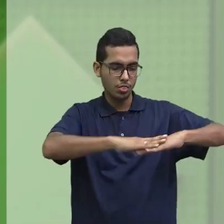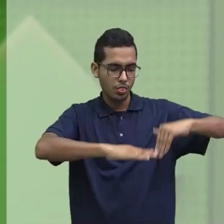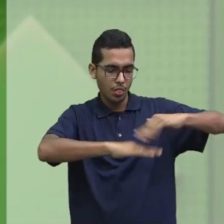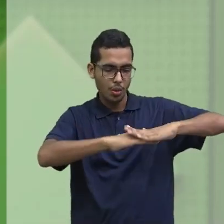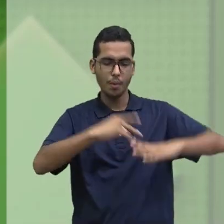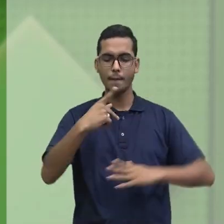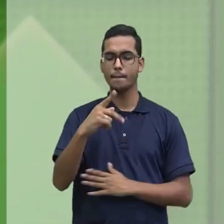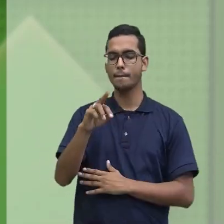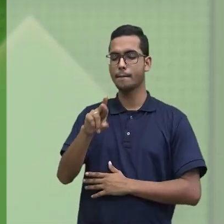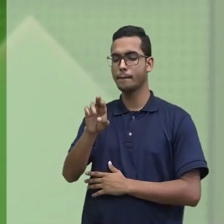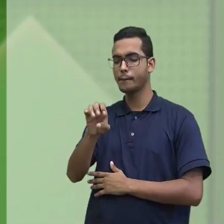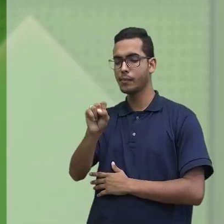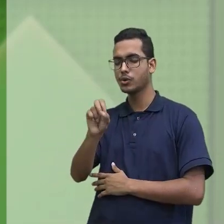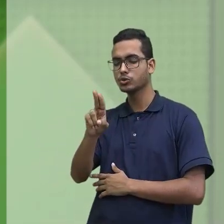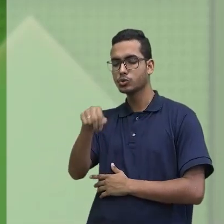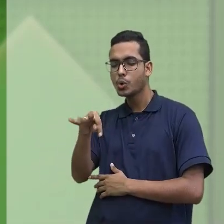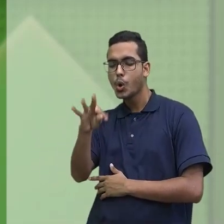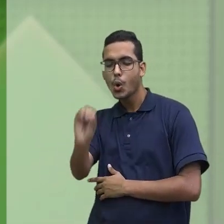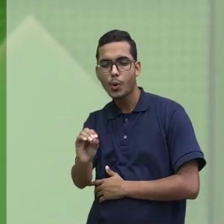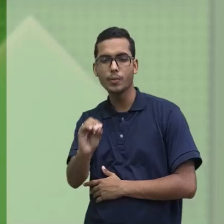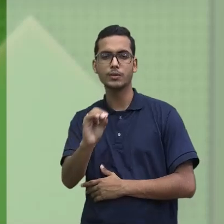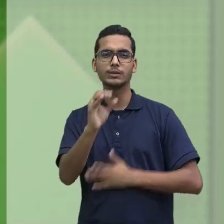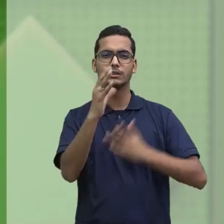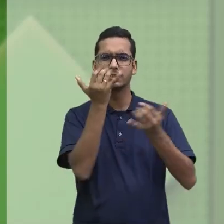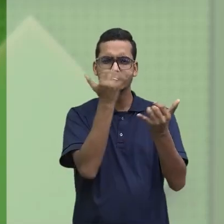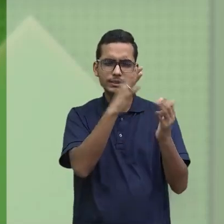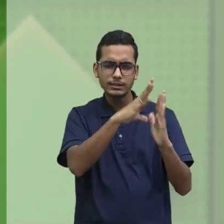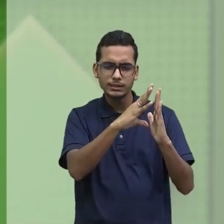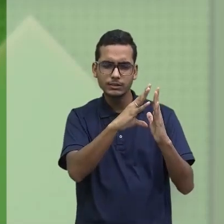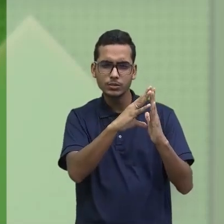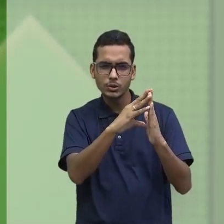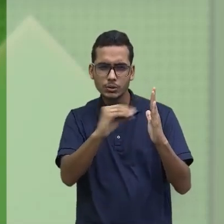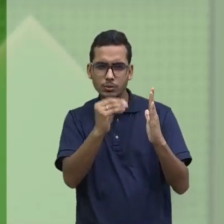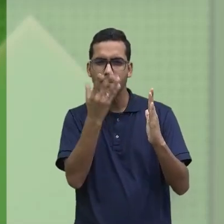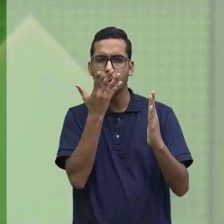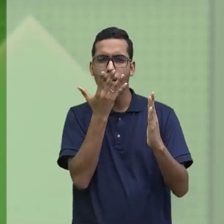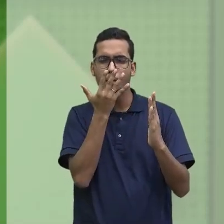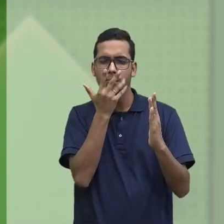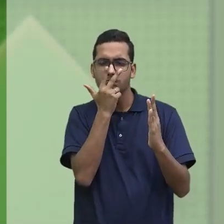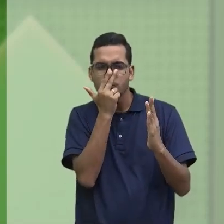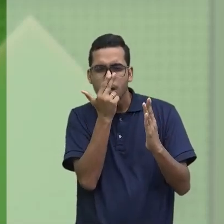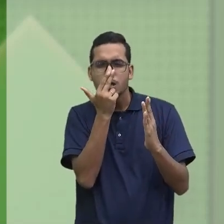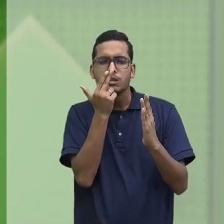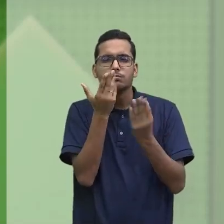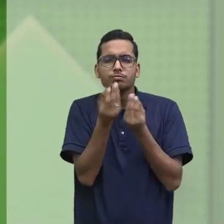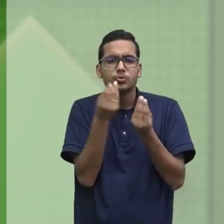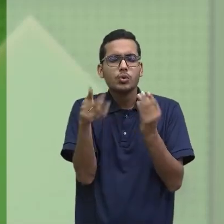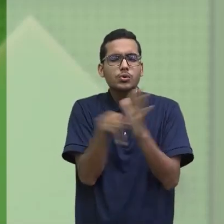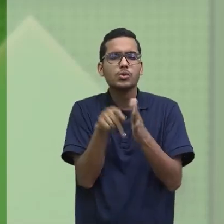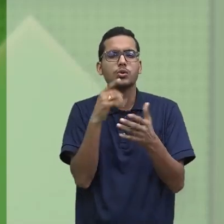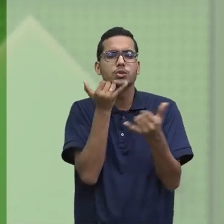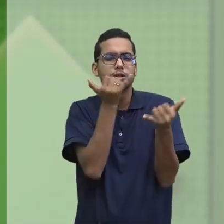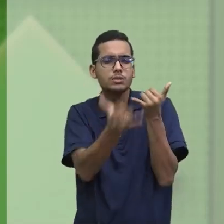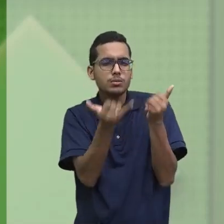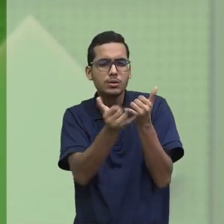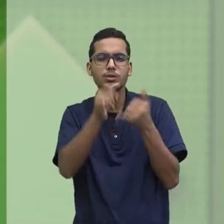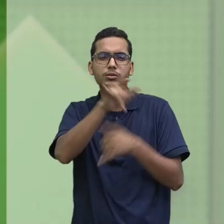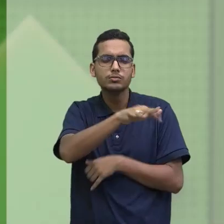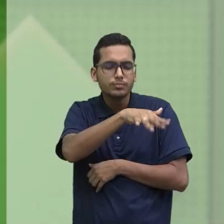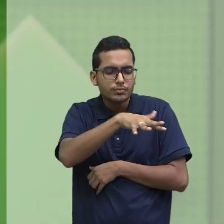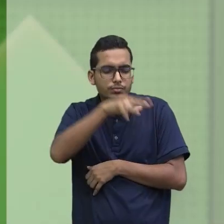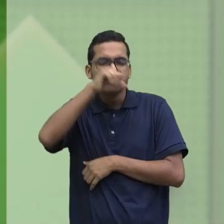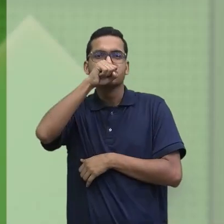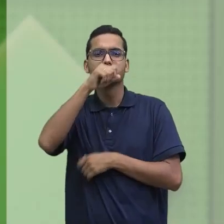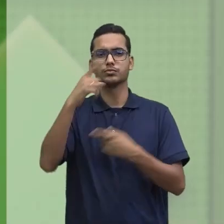sabor, né, de um alimento natural, mas, na verdade, você está consumindo ali substâncias que são tóxicas para o